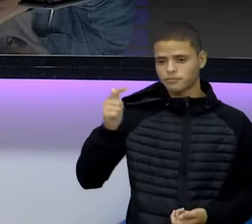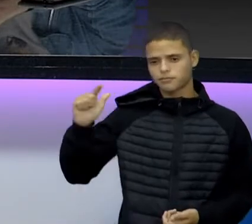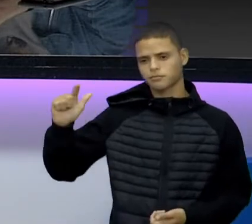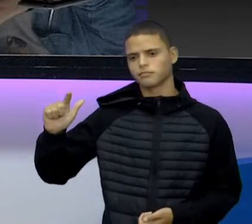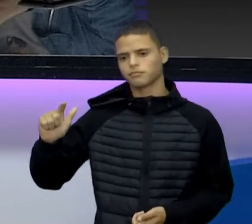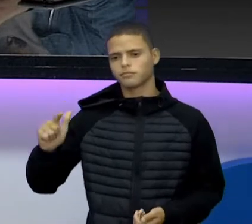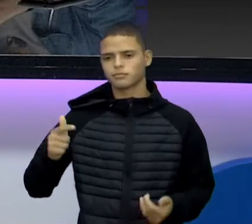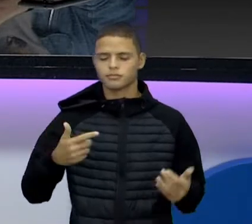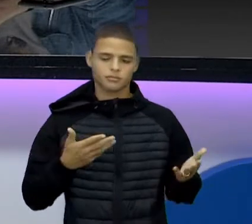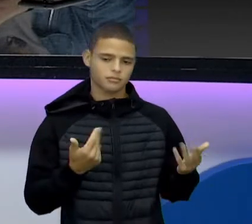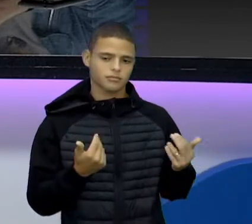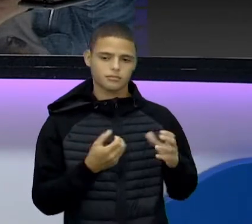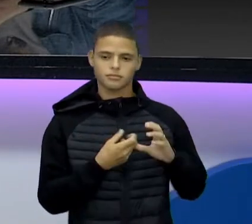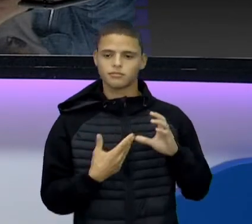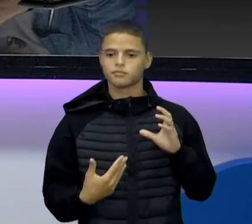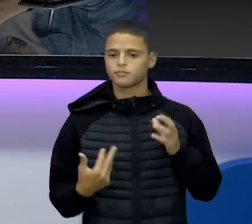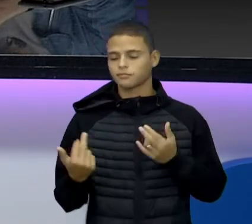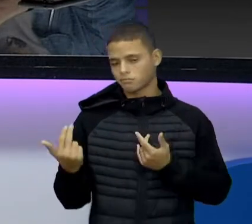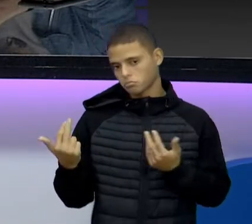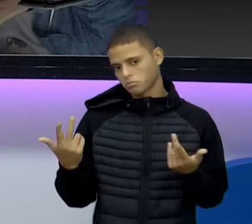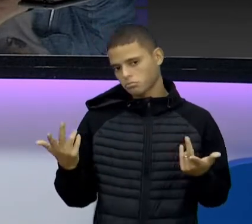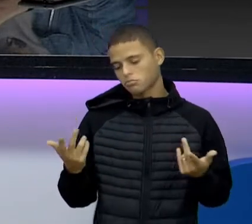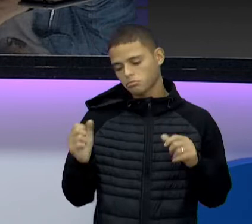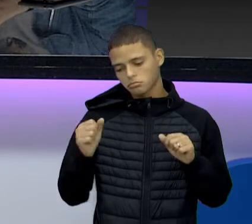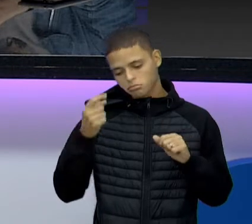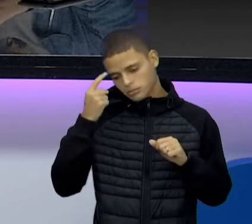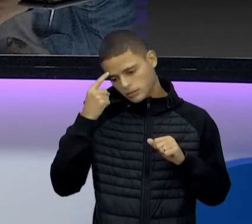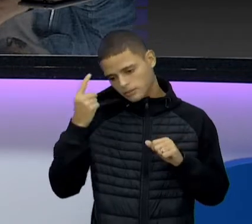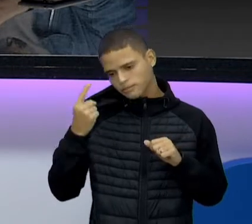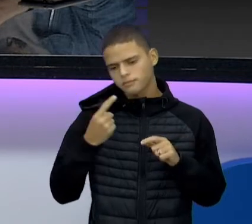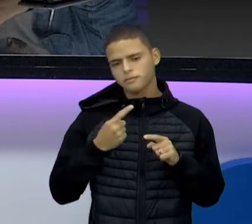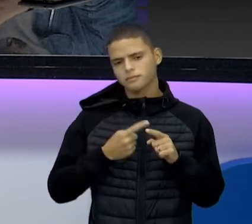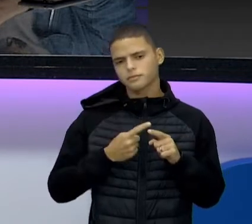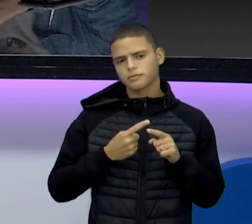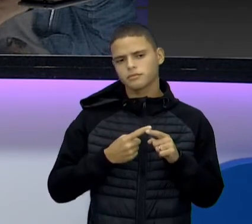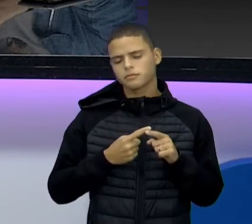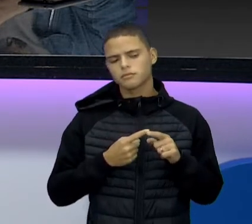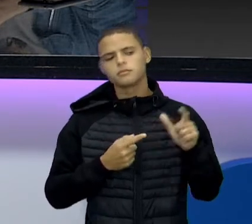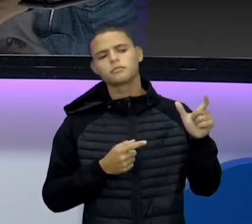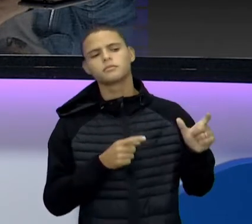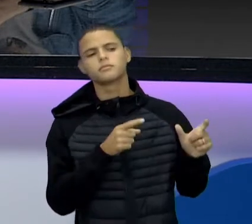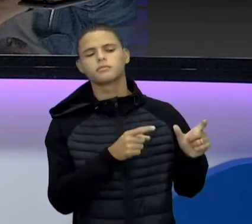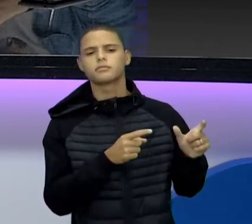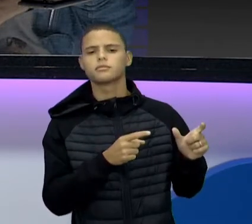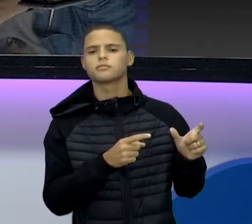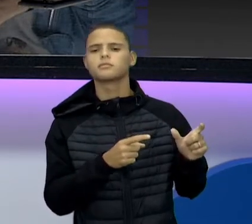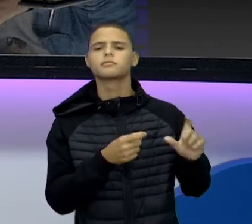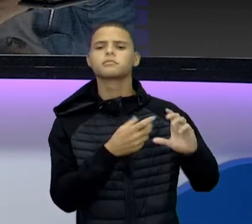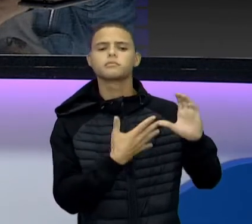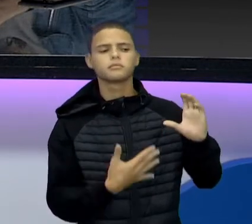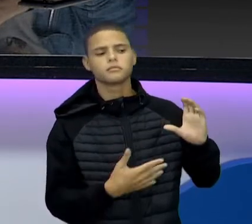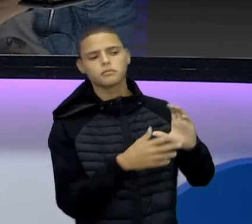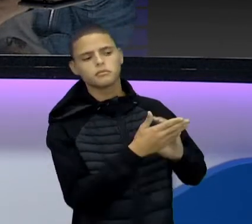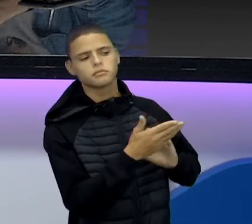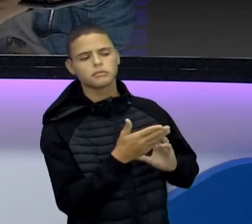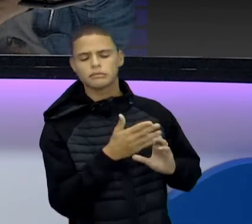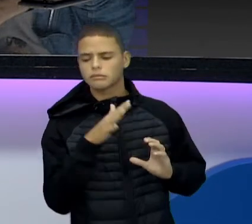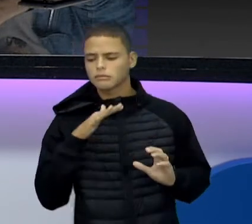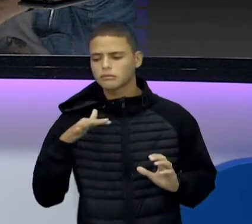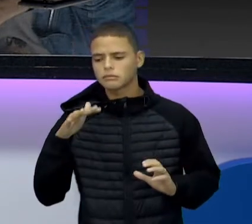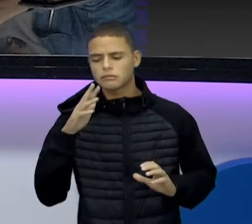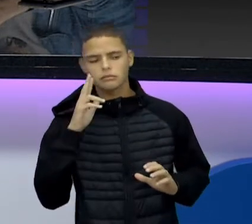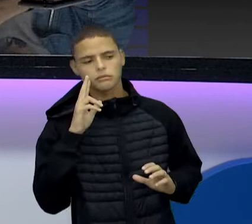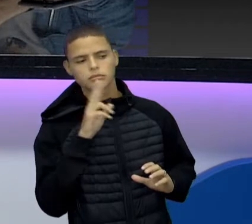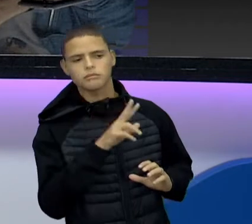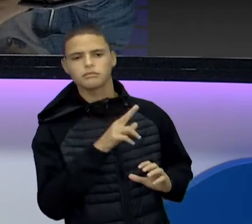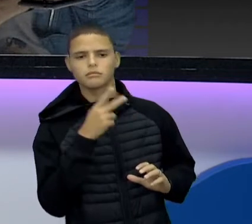Então, são situações para se pensarem. Por que somente com esse jovem? O que ele tinha, quais são as características que chamaram a atenção para